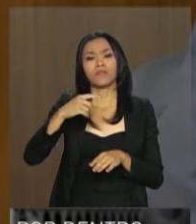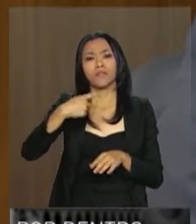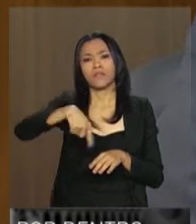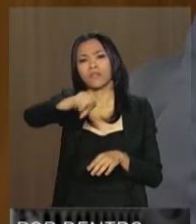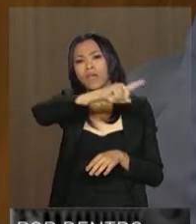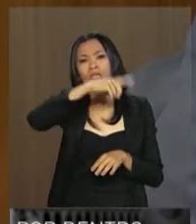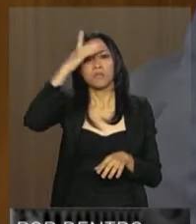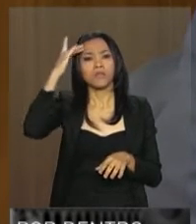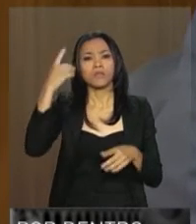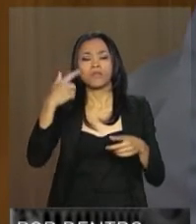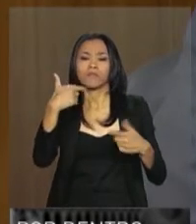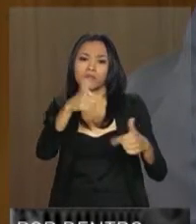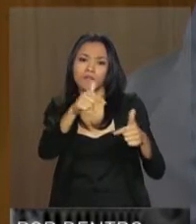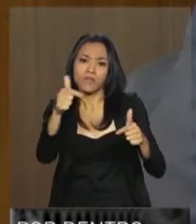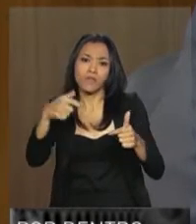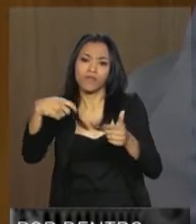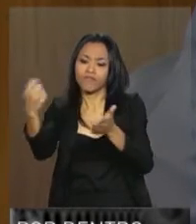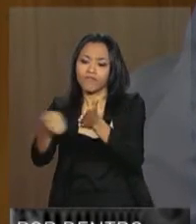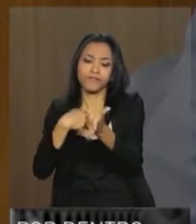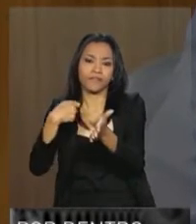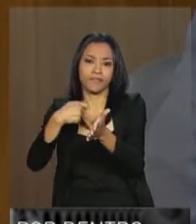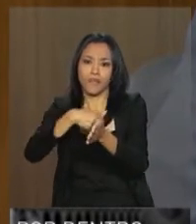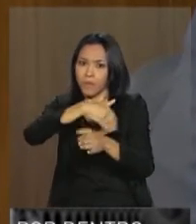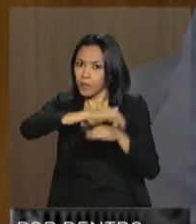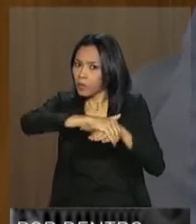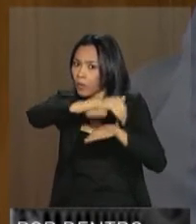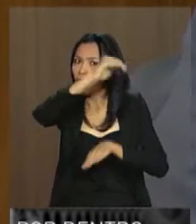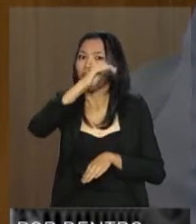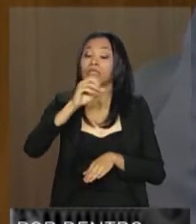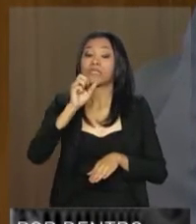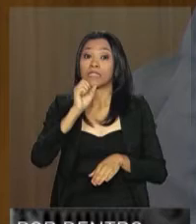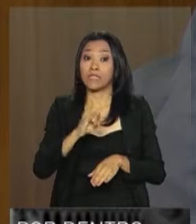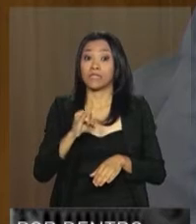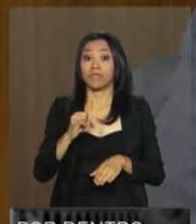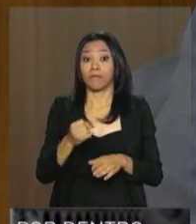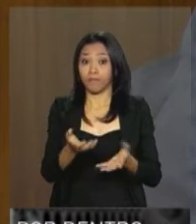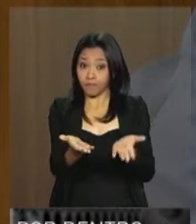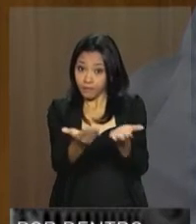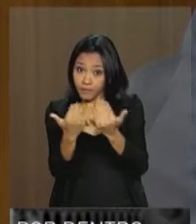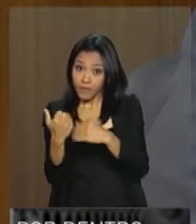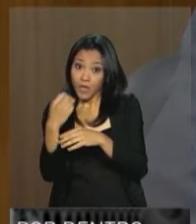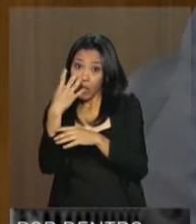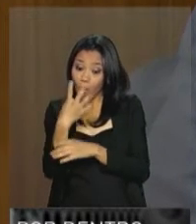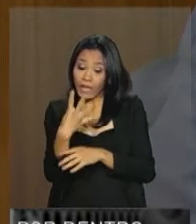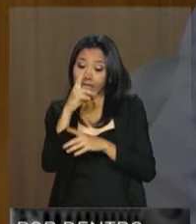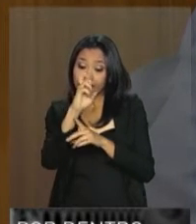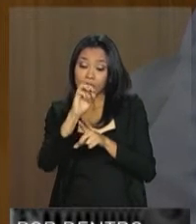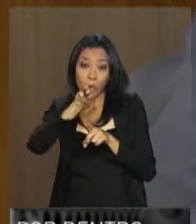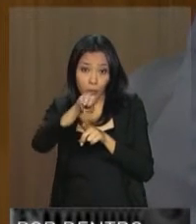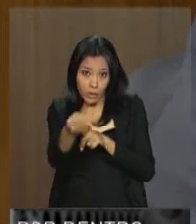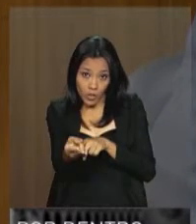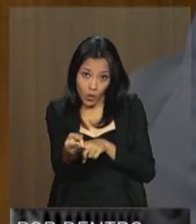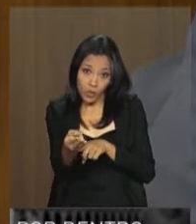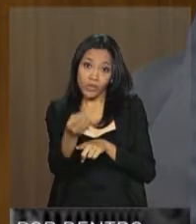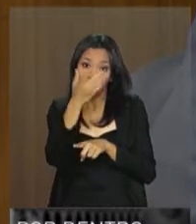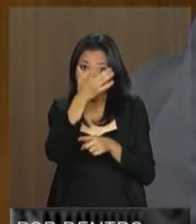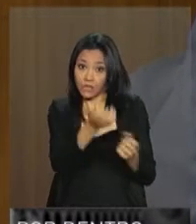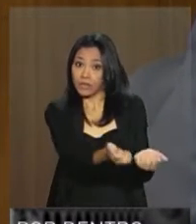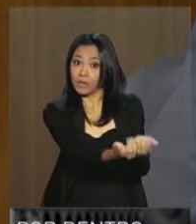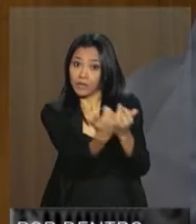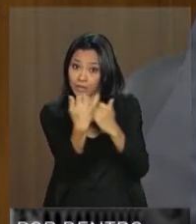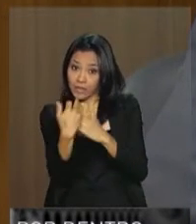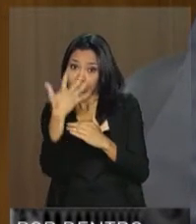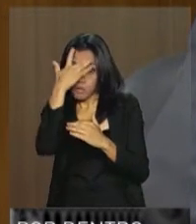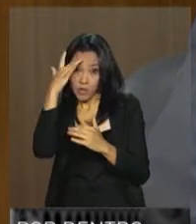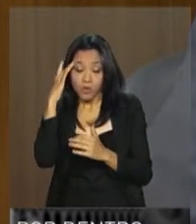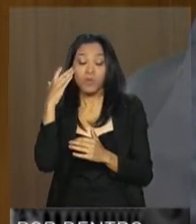que muitas nações se nós trazermos para formalidades 45 milhões de pessoas que estão na informalidade nós